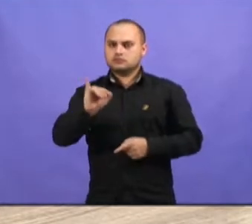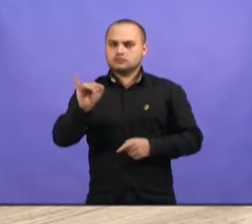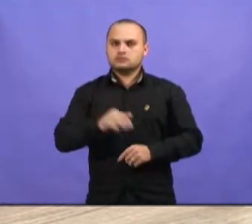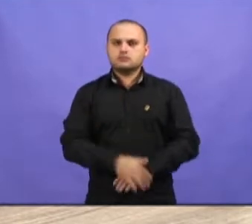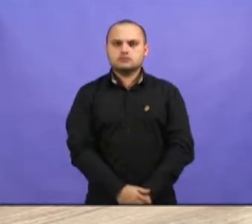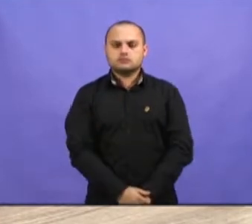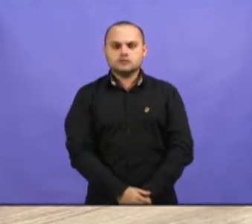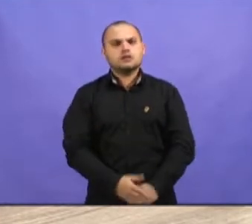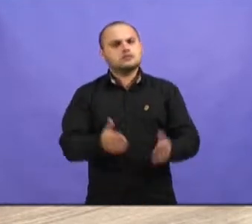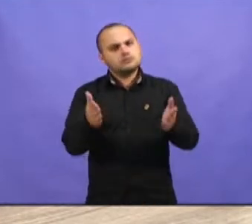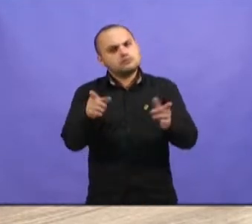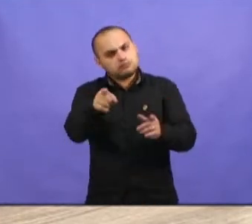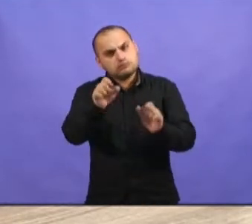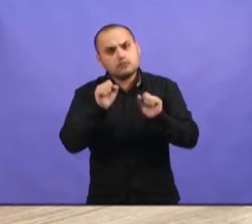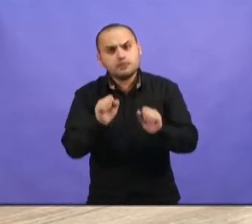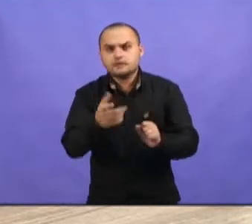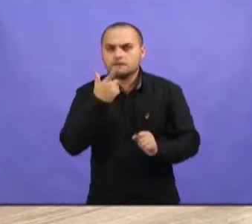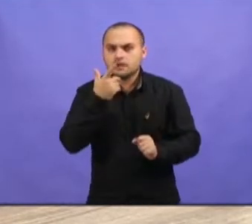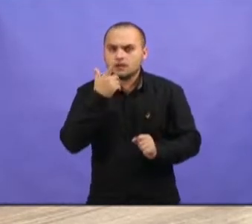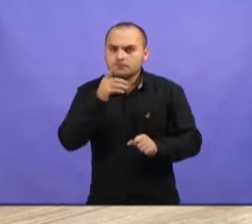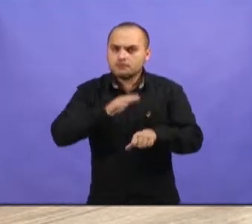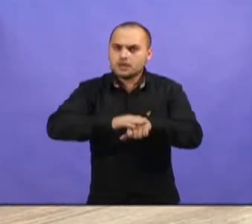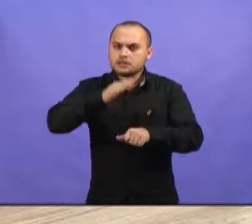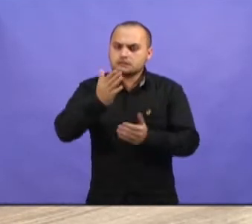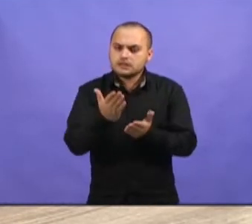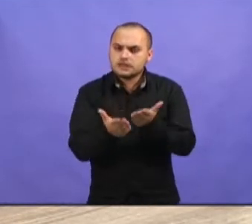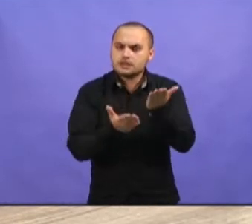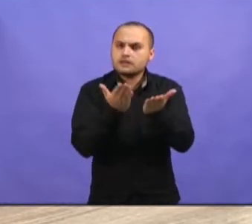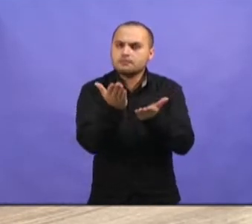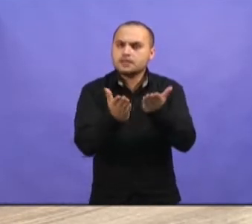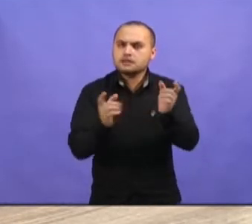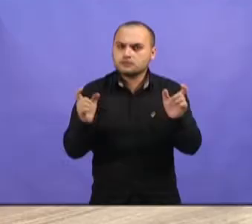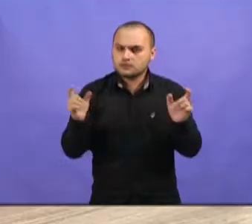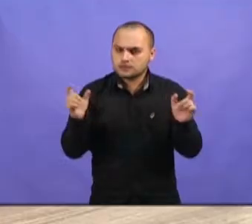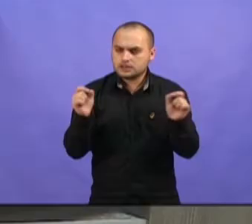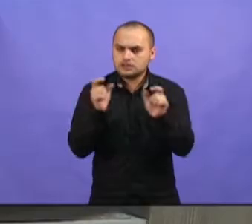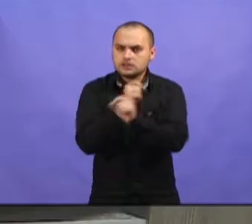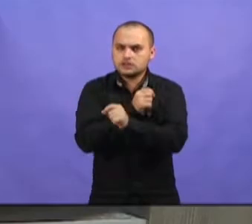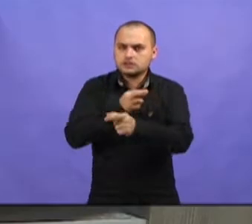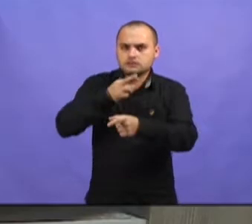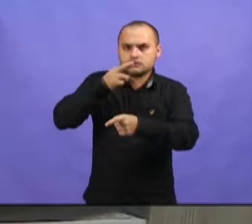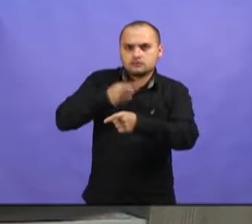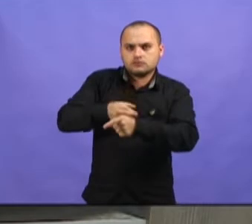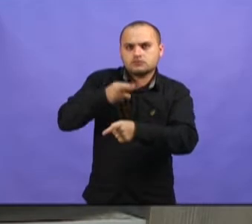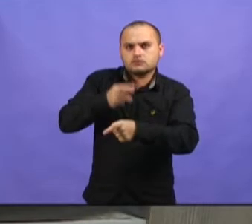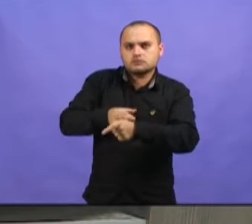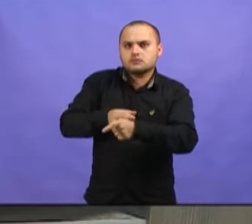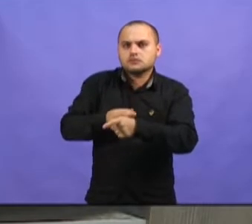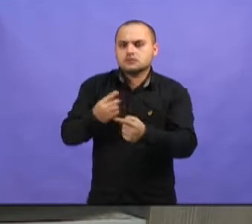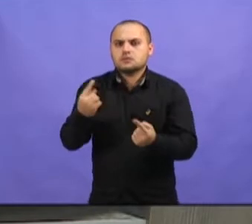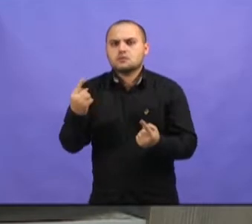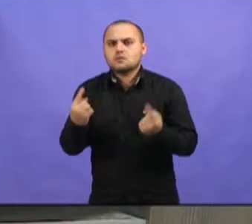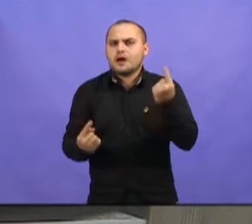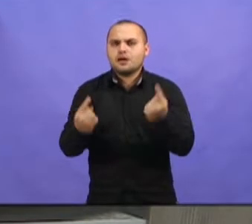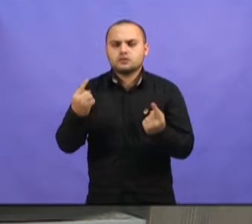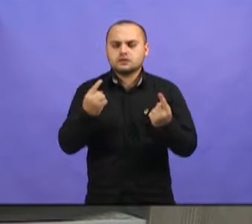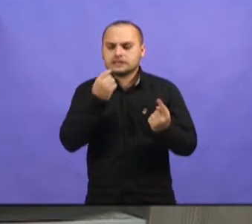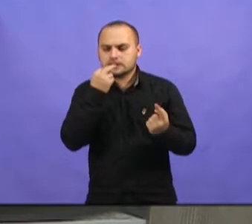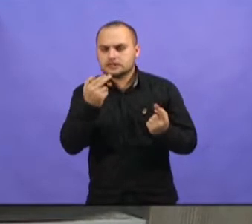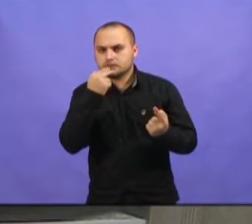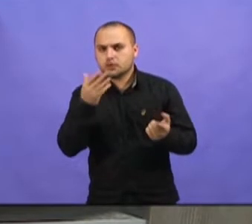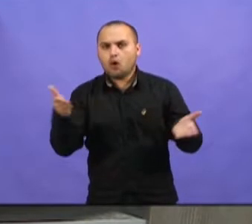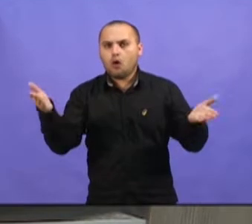do tratamento do câncer de próstata? Quais os métodos, o que tem sido eficaz hoje